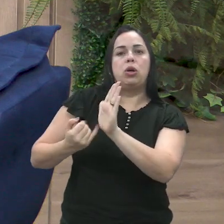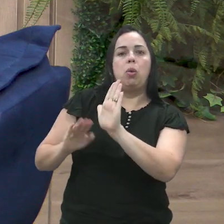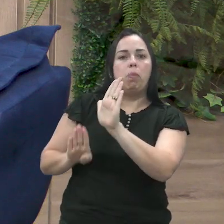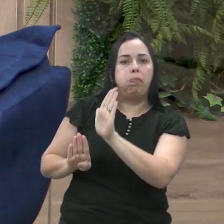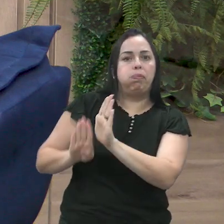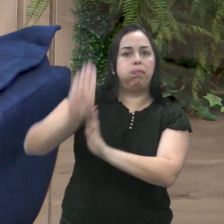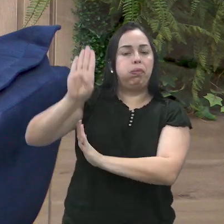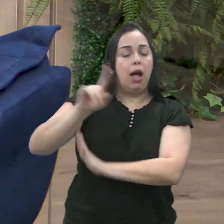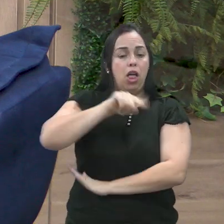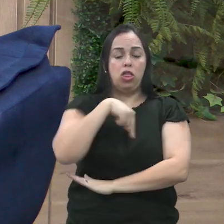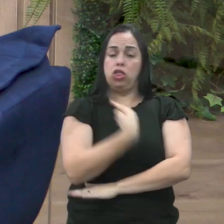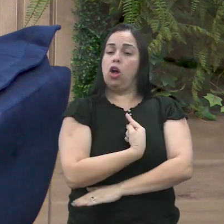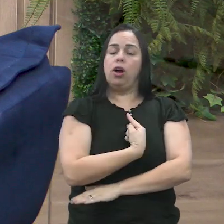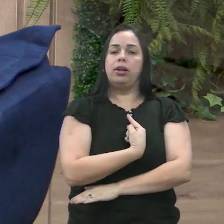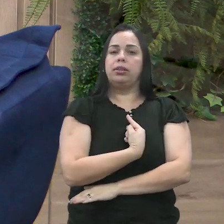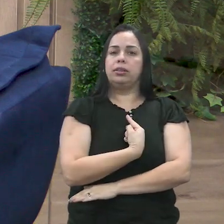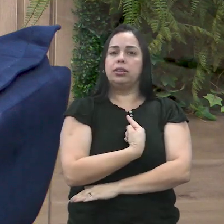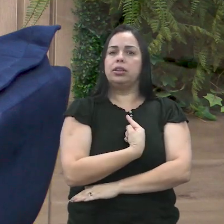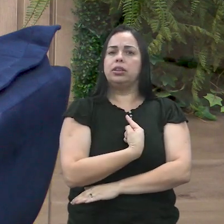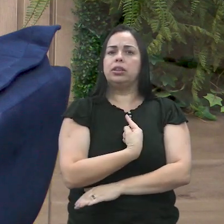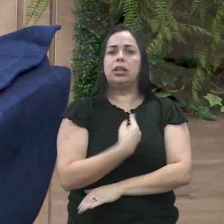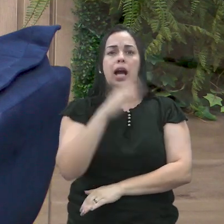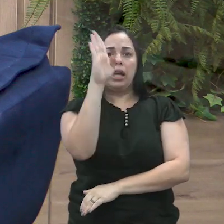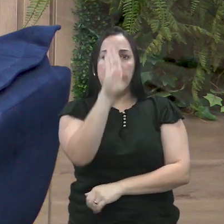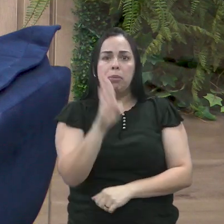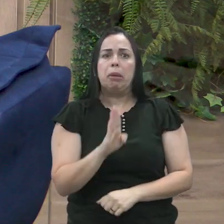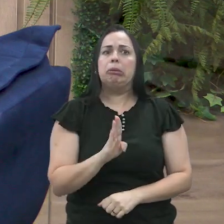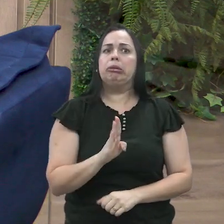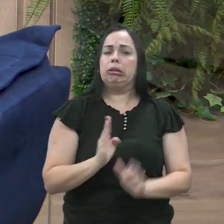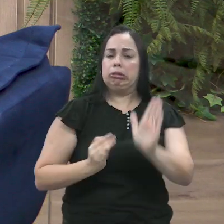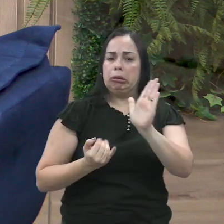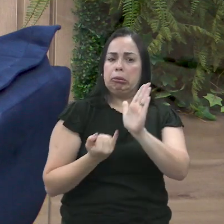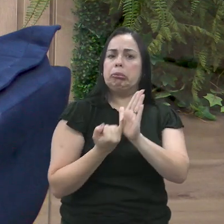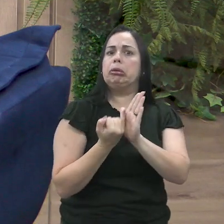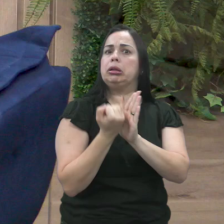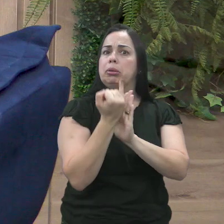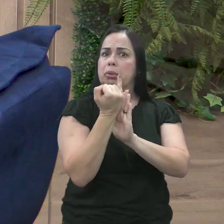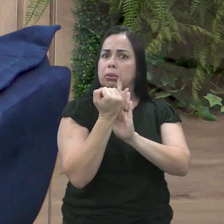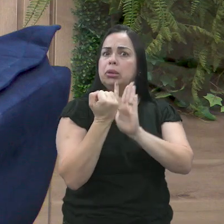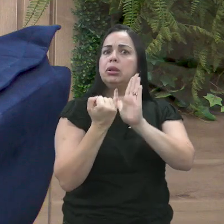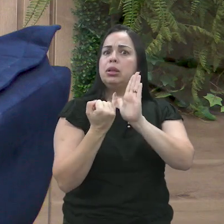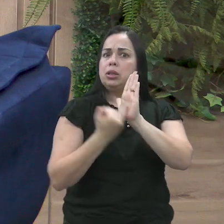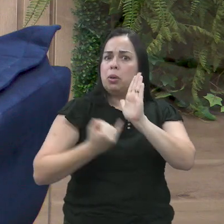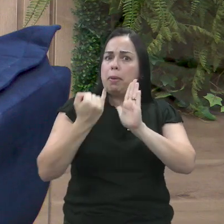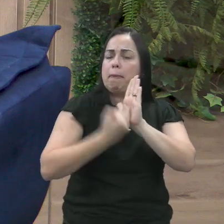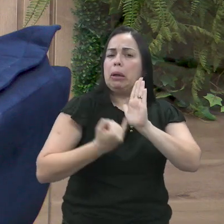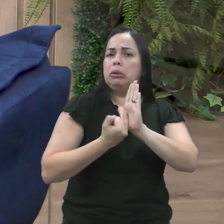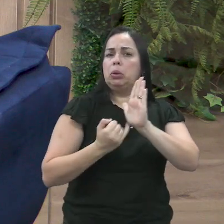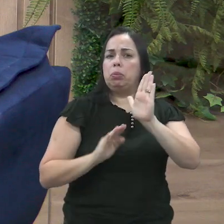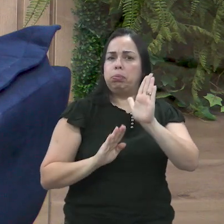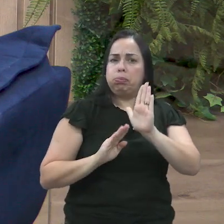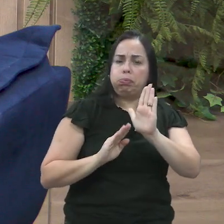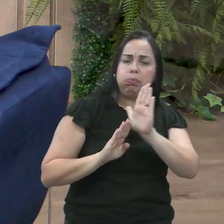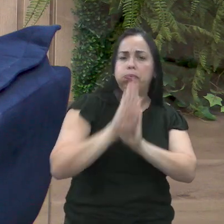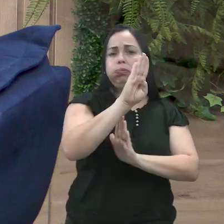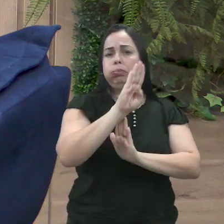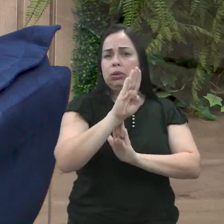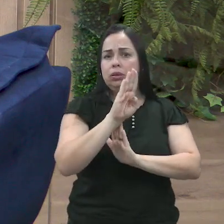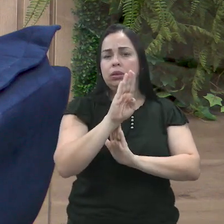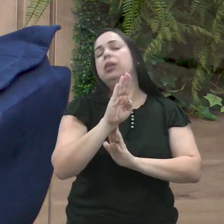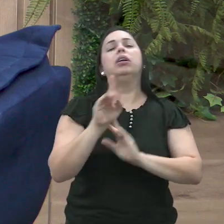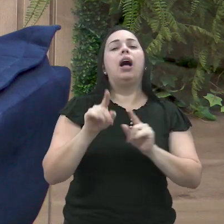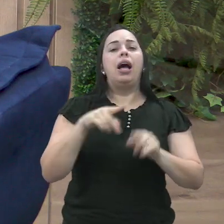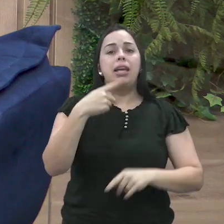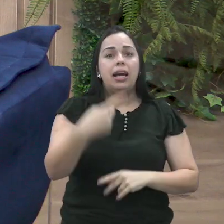gente sempre bate em cima, porque o Brasil como um todo já tem uma alta carga tributária e a gente acredita que São José dos Campos tem que ser uma referência